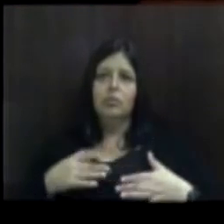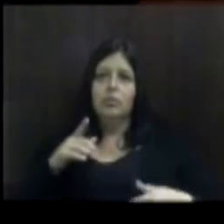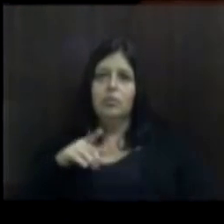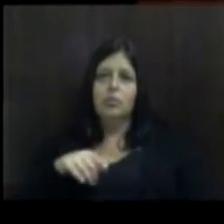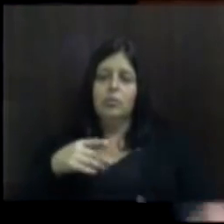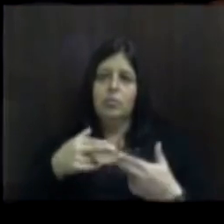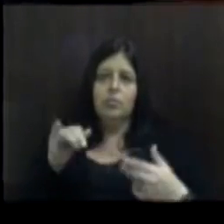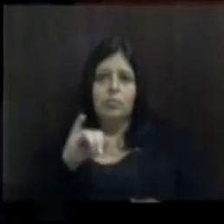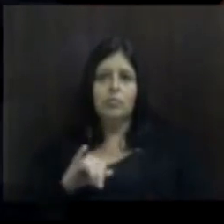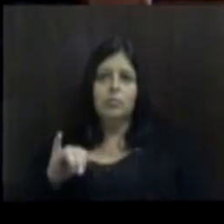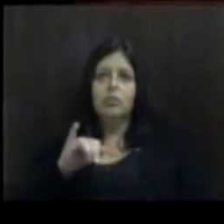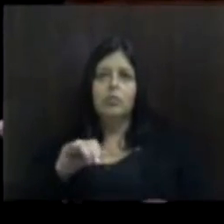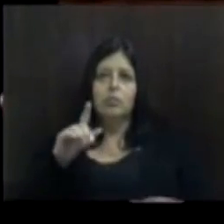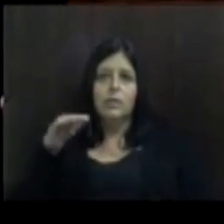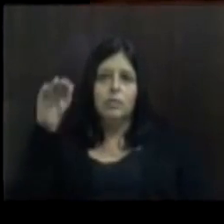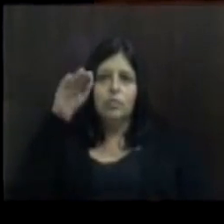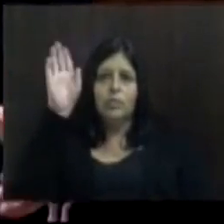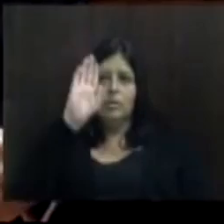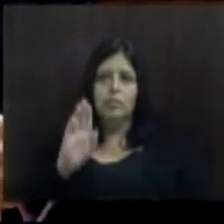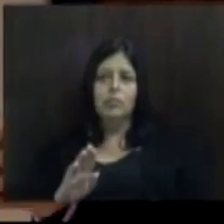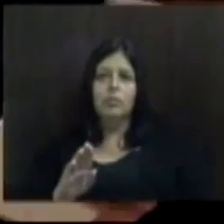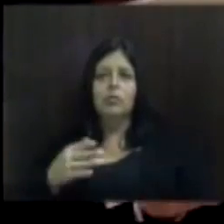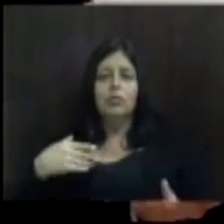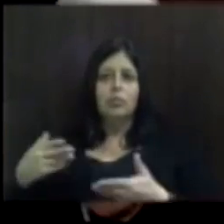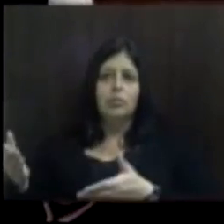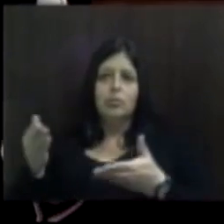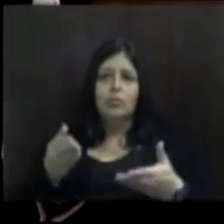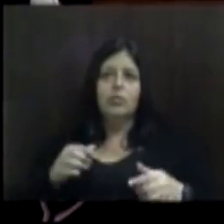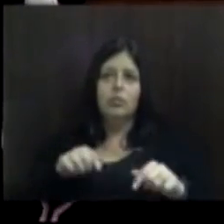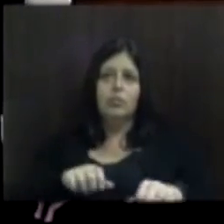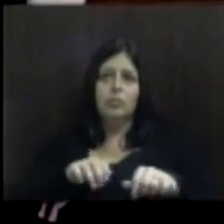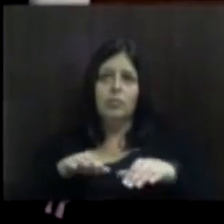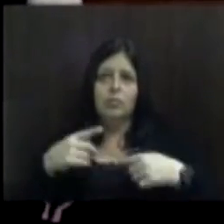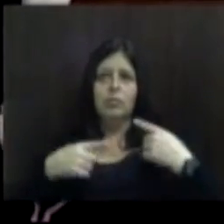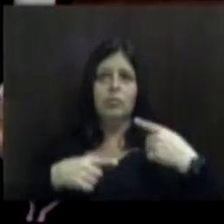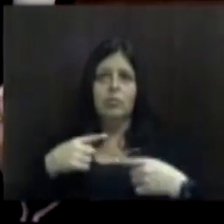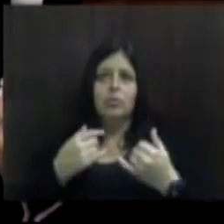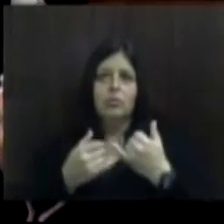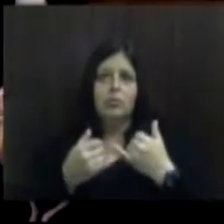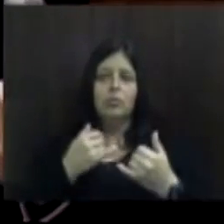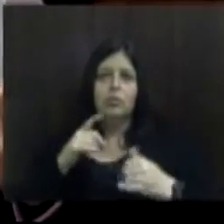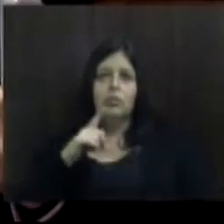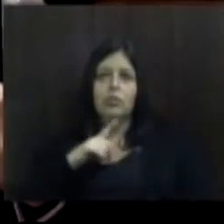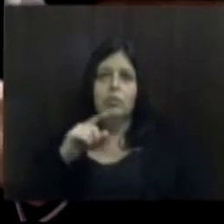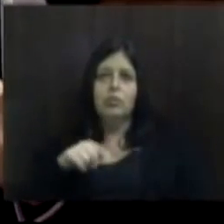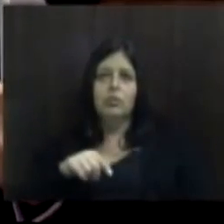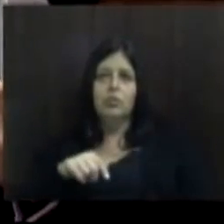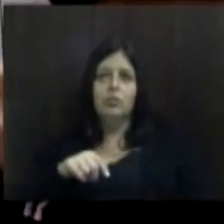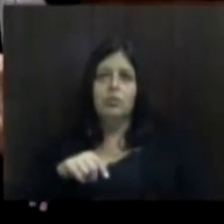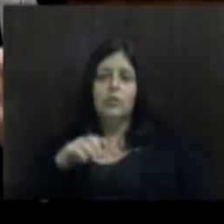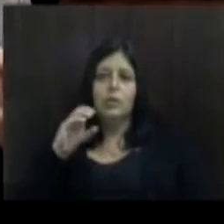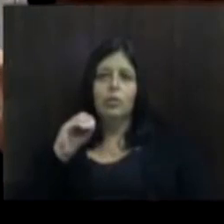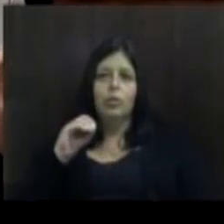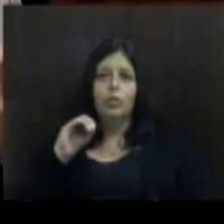importantes para a soberania Nacional trago a esta casa um debate que teve por exemplo aqui no nosso Nossa coirmã